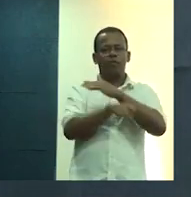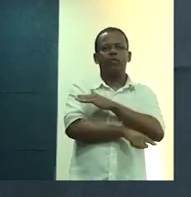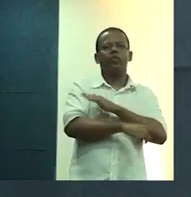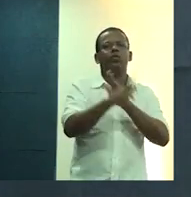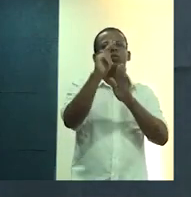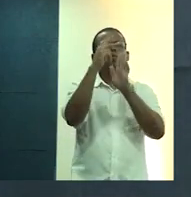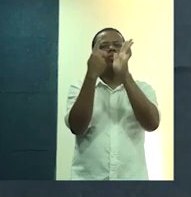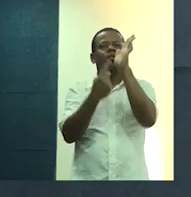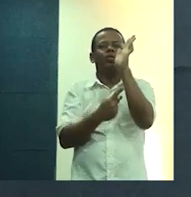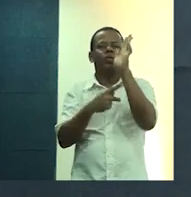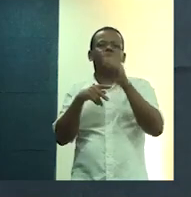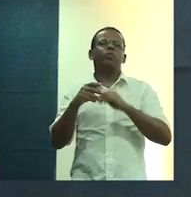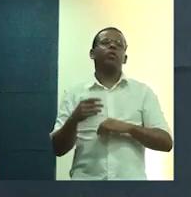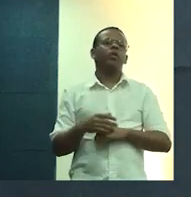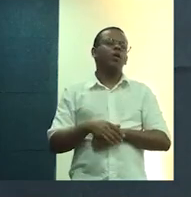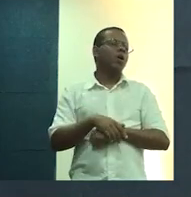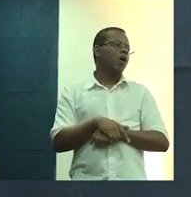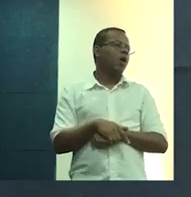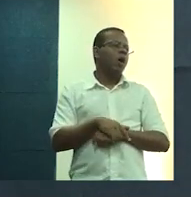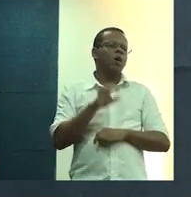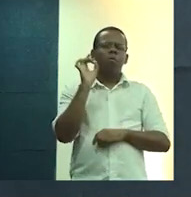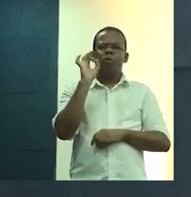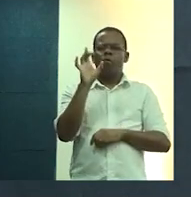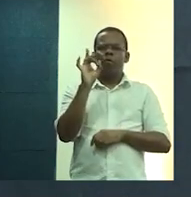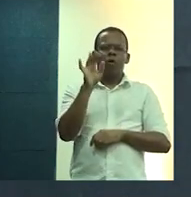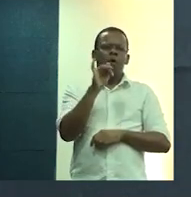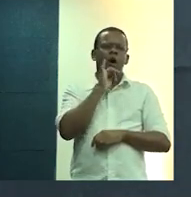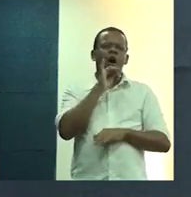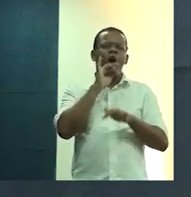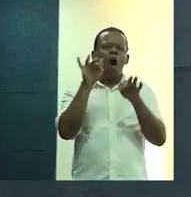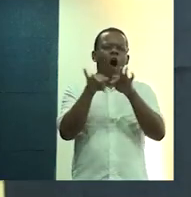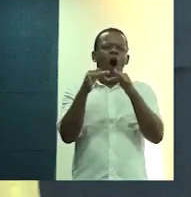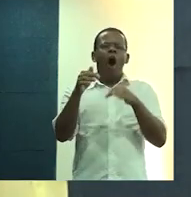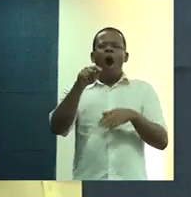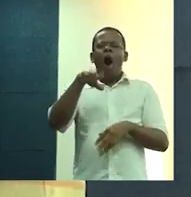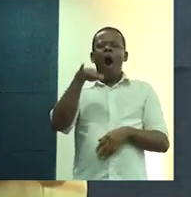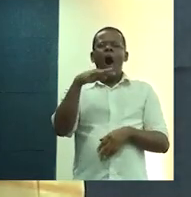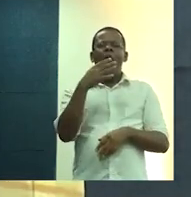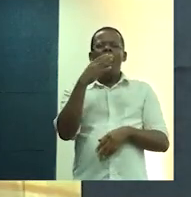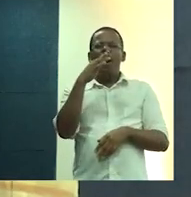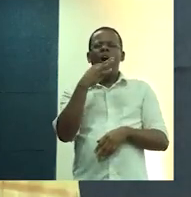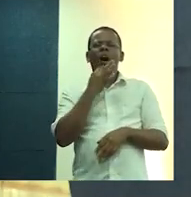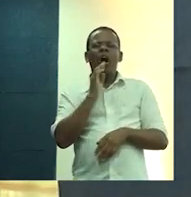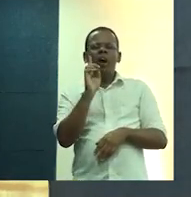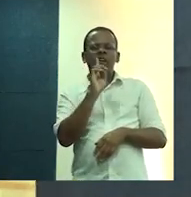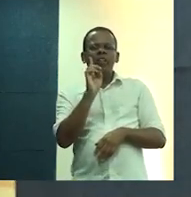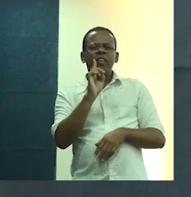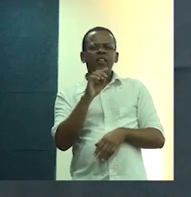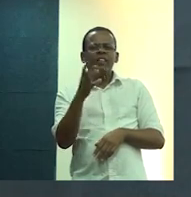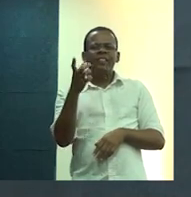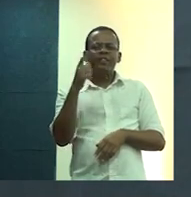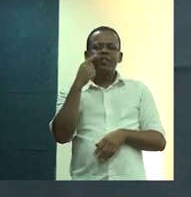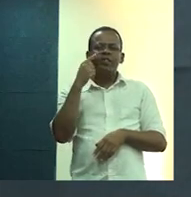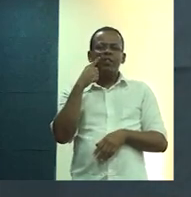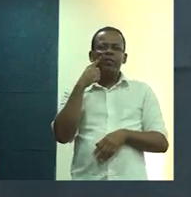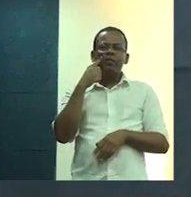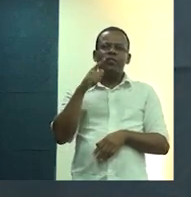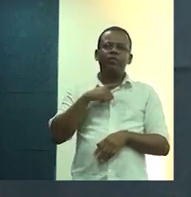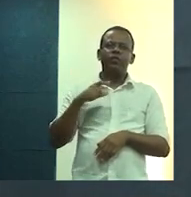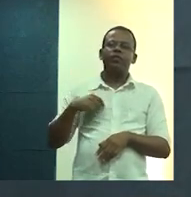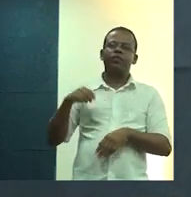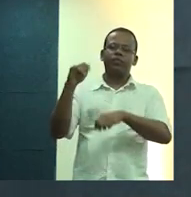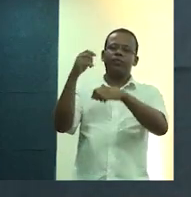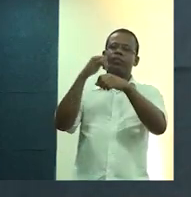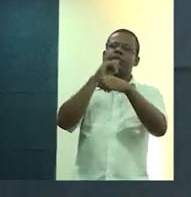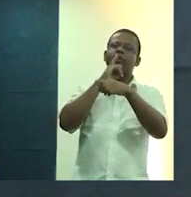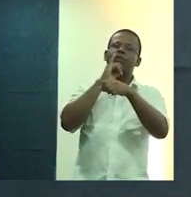programa Periferia viva isso é só um exemplo na prática para quem não conhece o estudo né aqui a gente pegou a concentração urbana